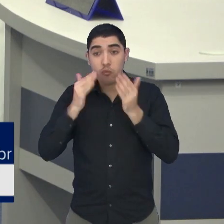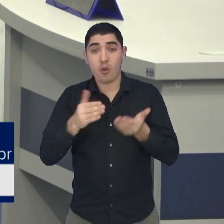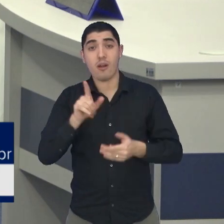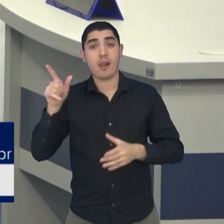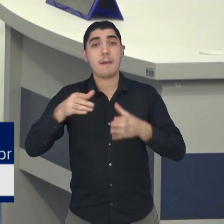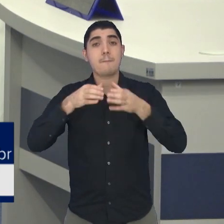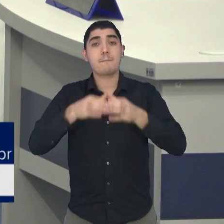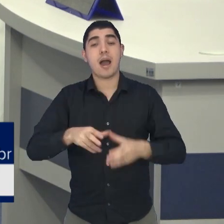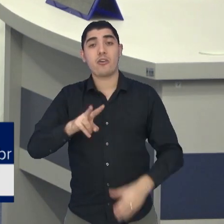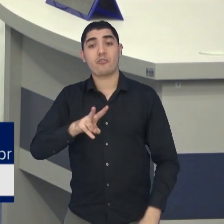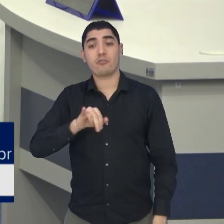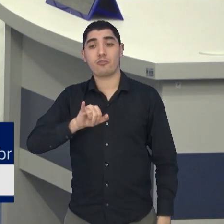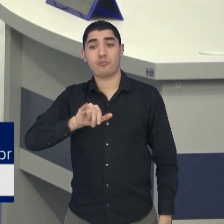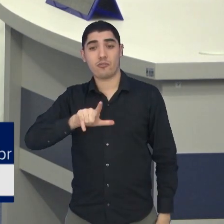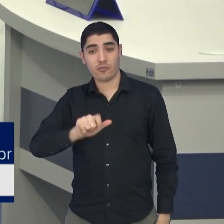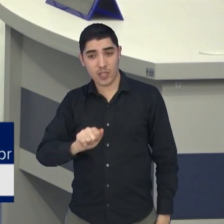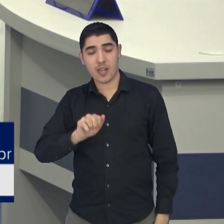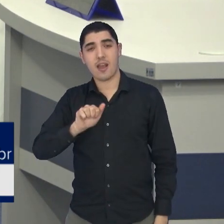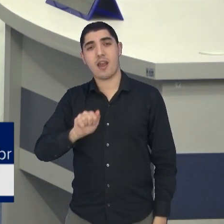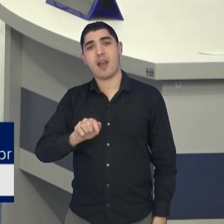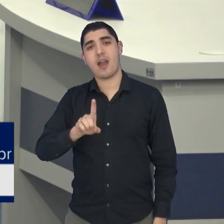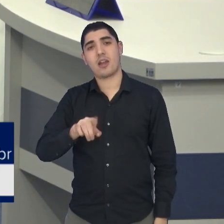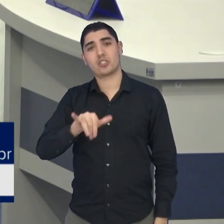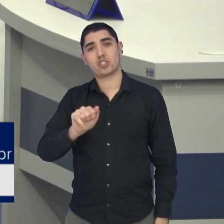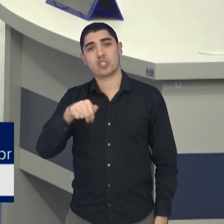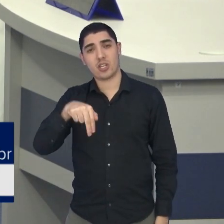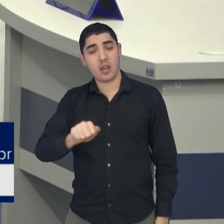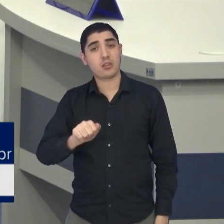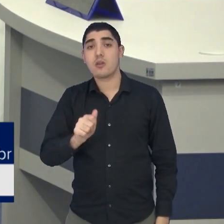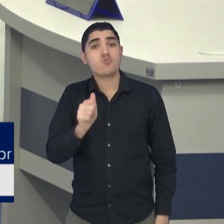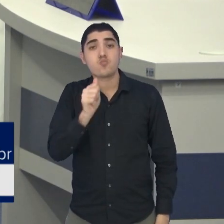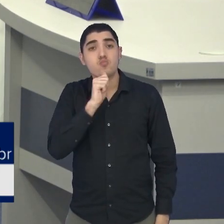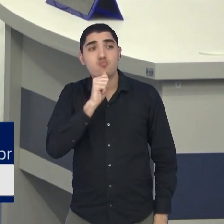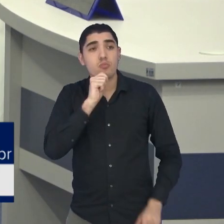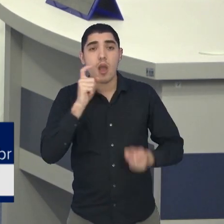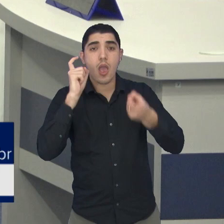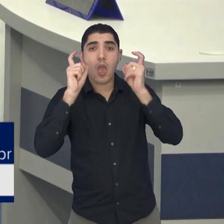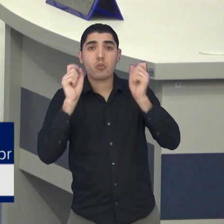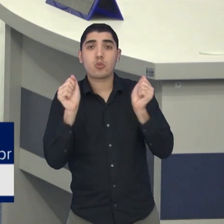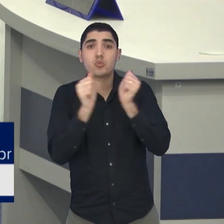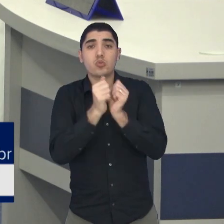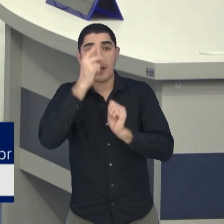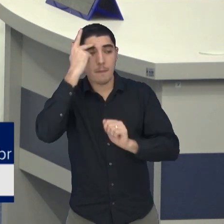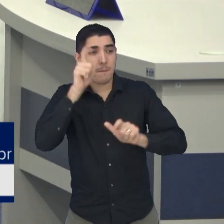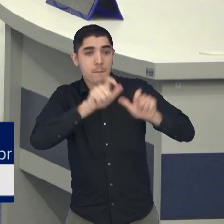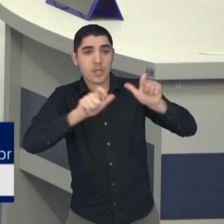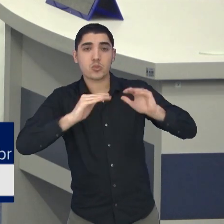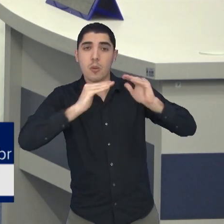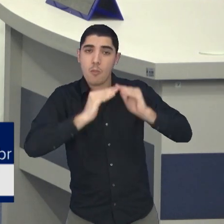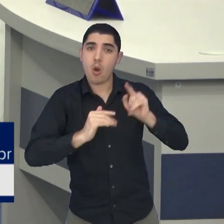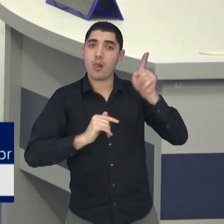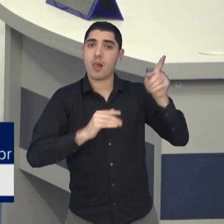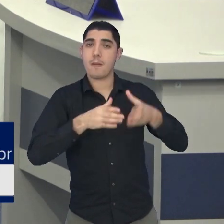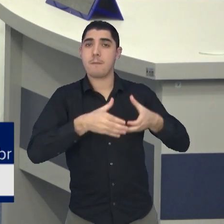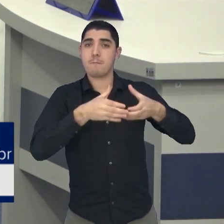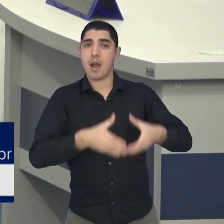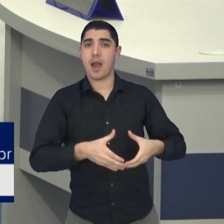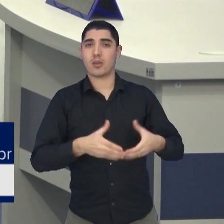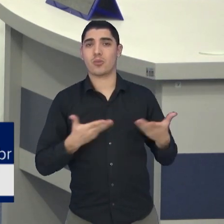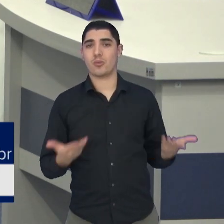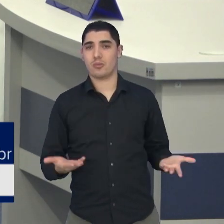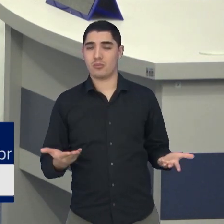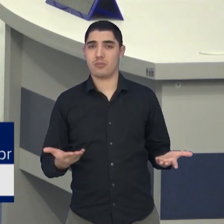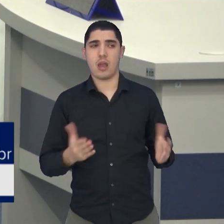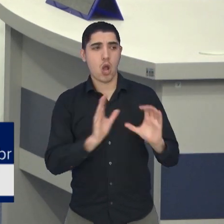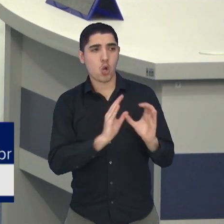uma audiência pública com os moradores proprietários da Vila Diana, que está apontado também